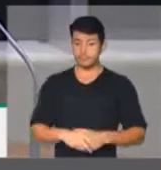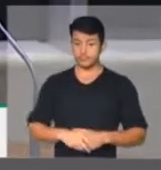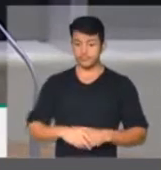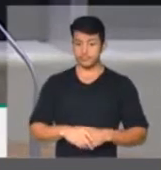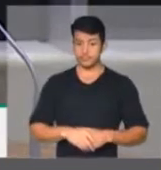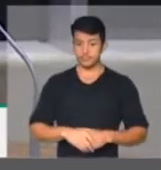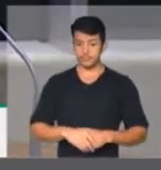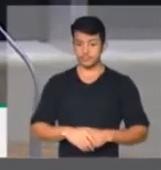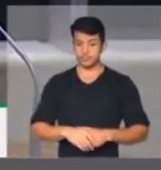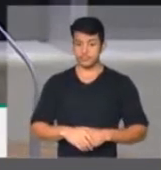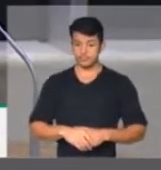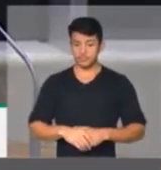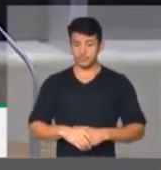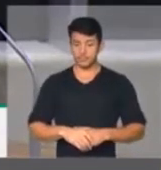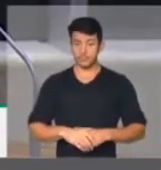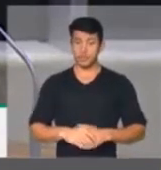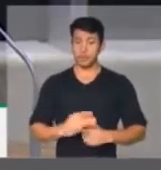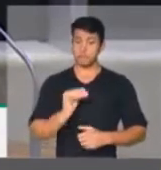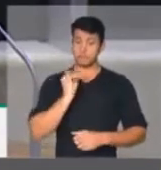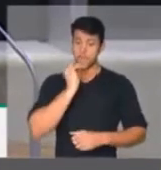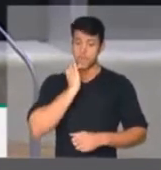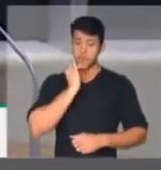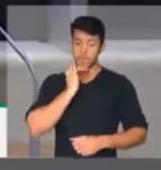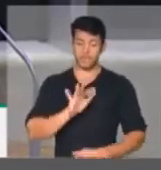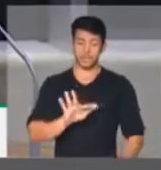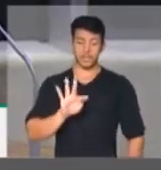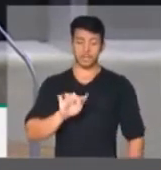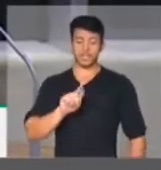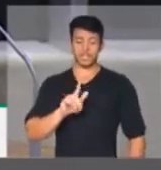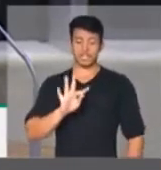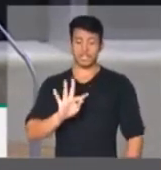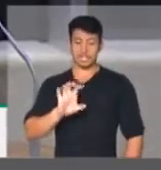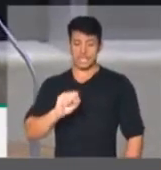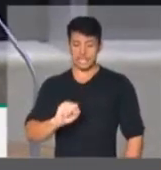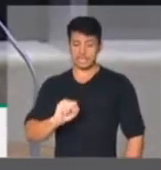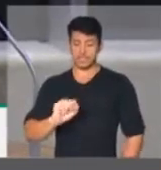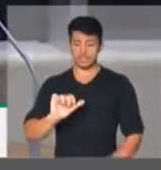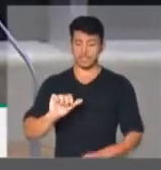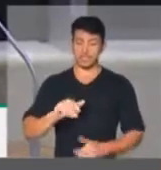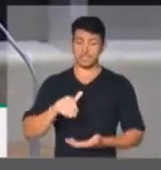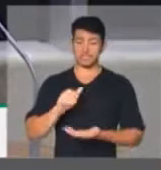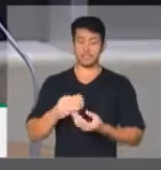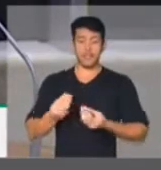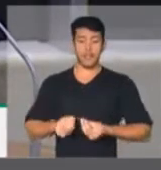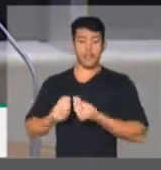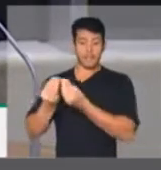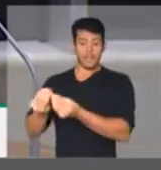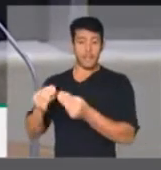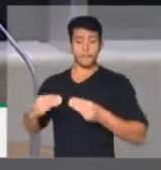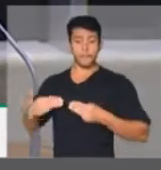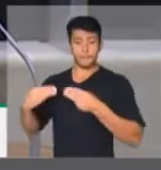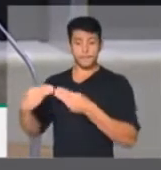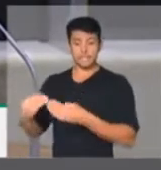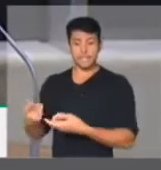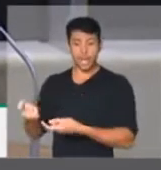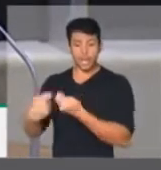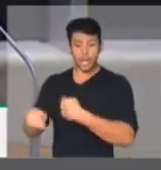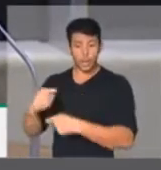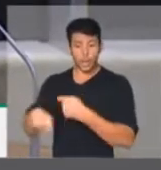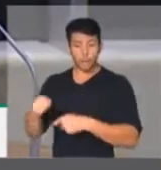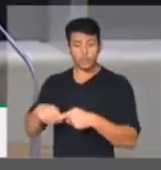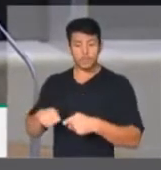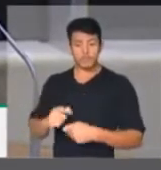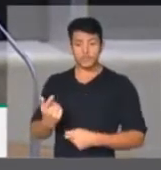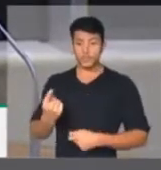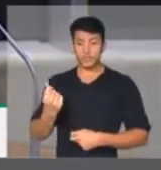passando, sobretudo o FGTS e o FAT, para o Ministério da Economia. O dinheiro do FAT